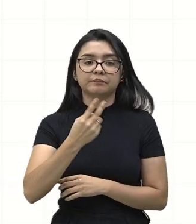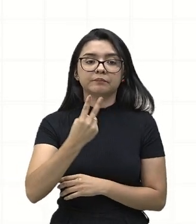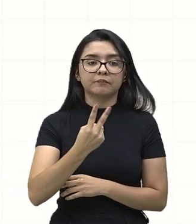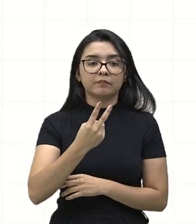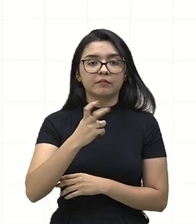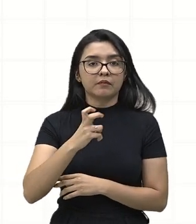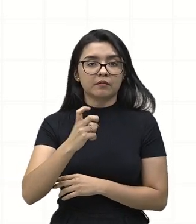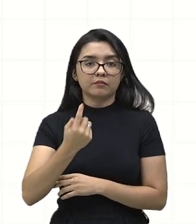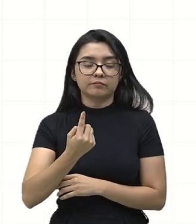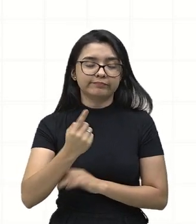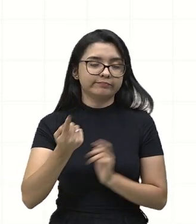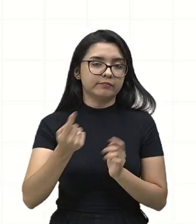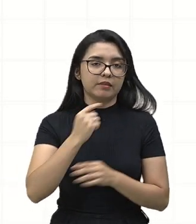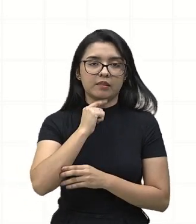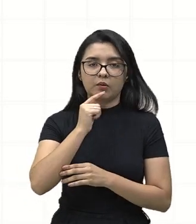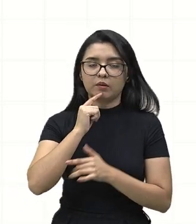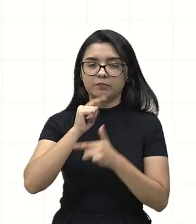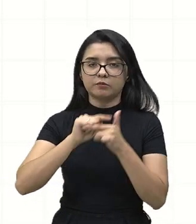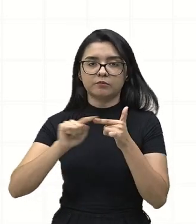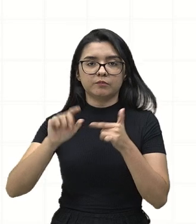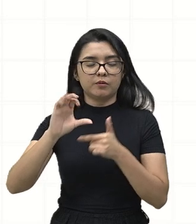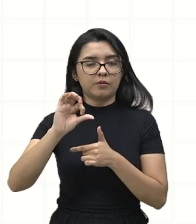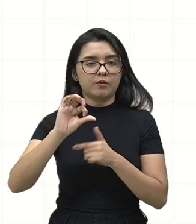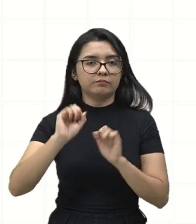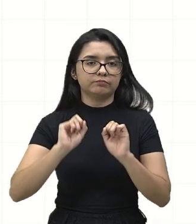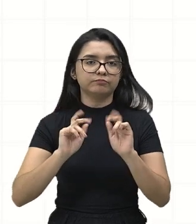3.251 não vai ser divisível por 9.